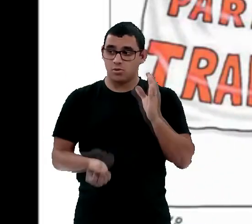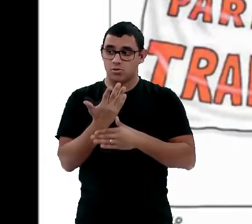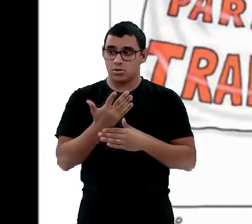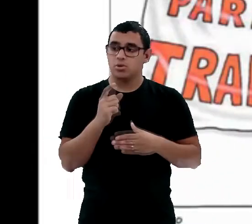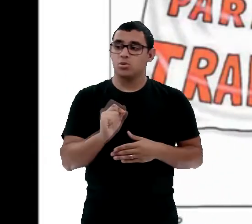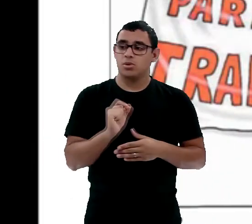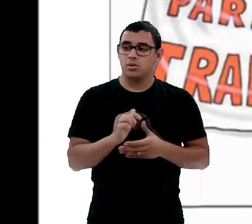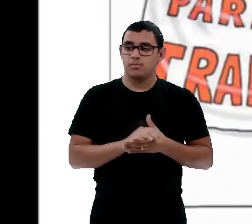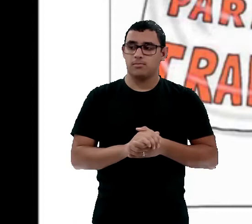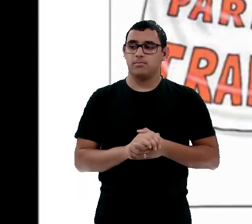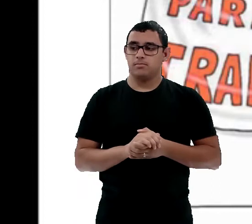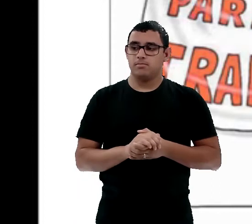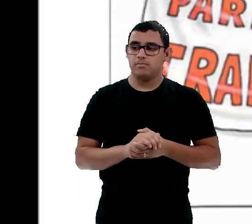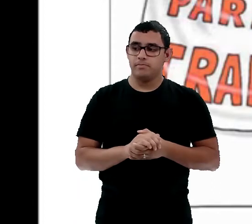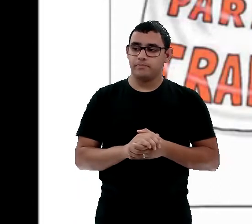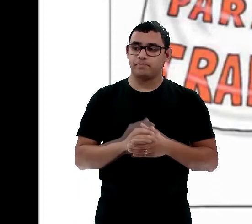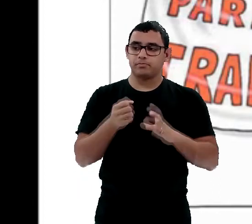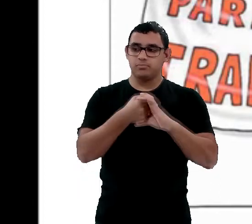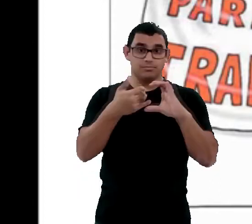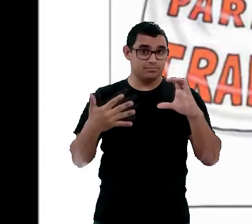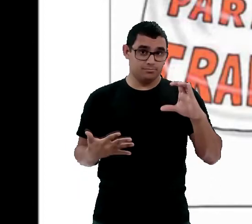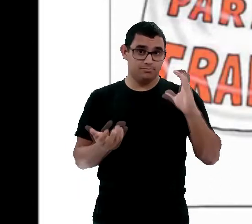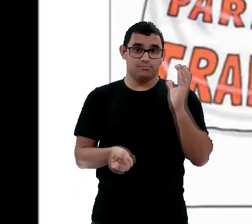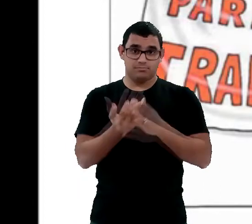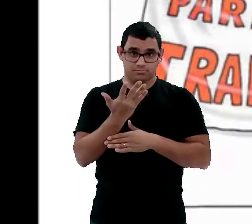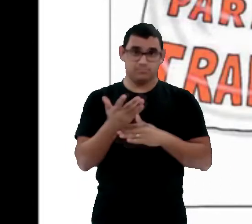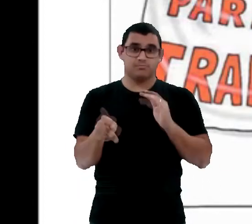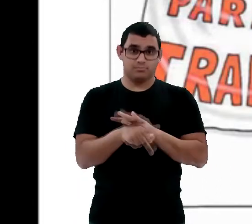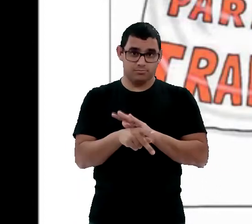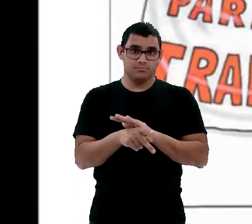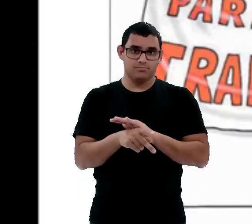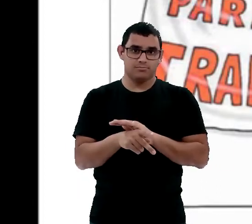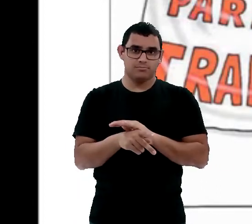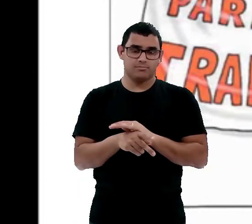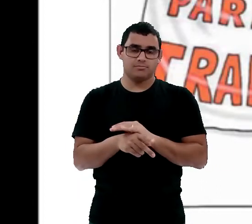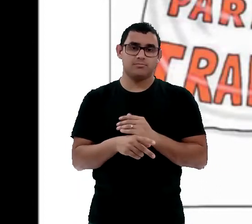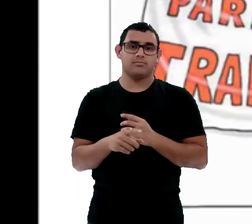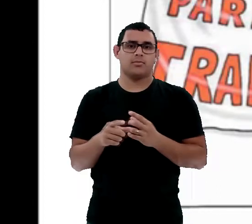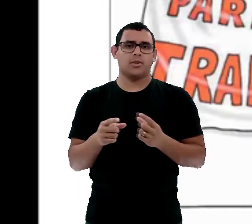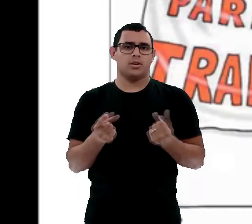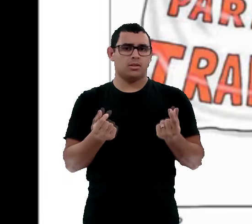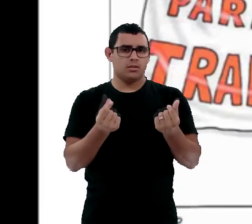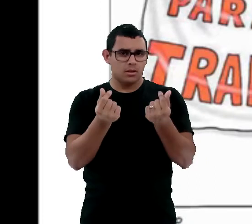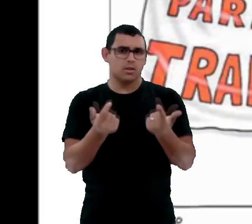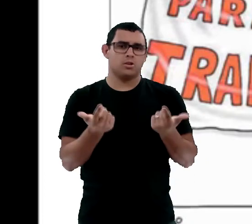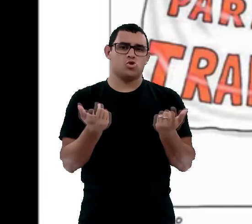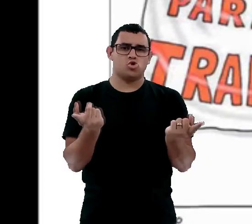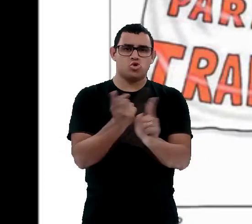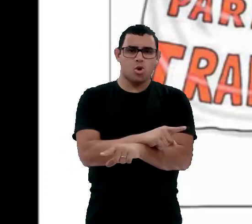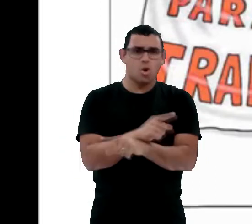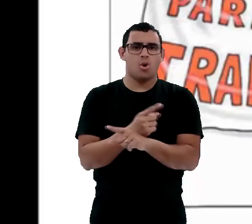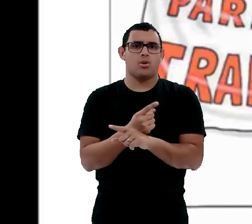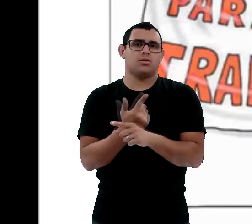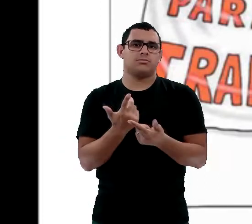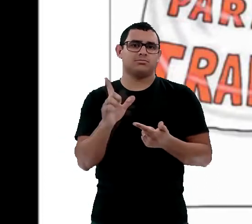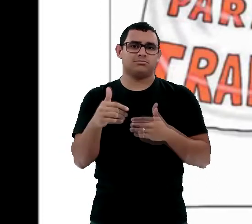de gerar lucro, e aí sim podemos dizer que efetivamente se concretizou aquilo que as